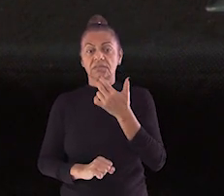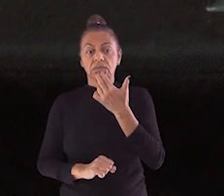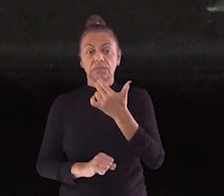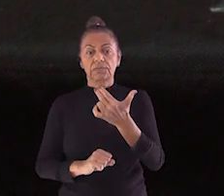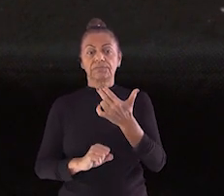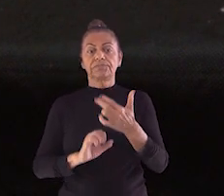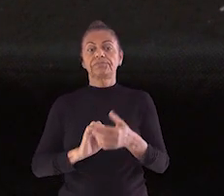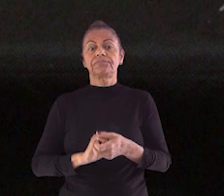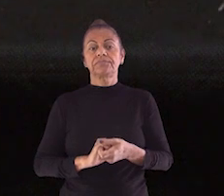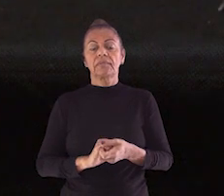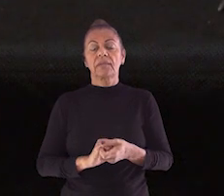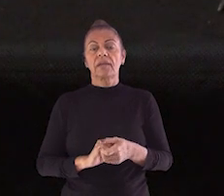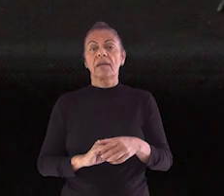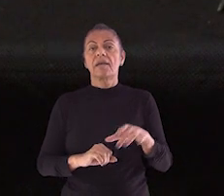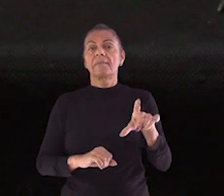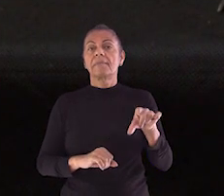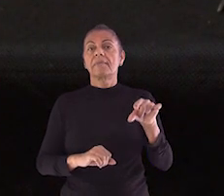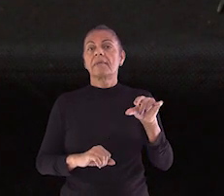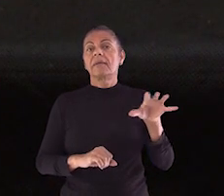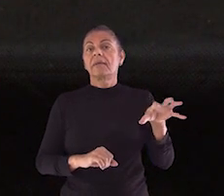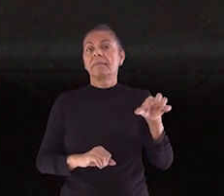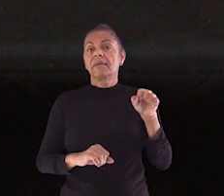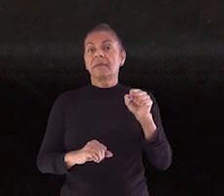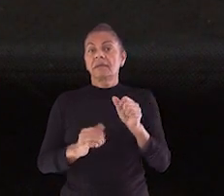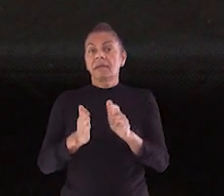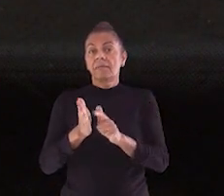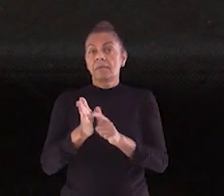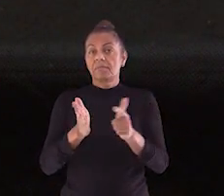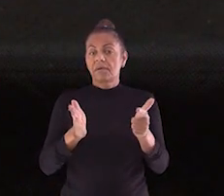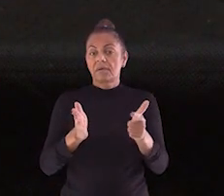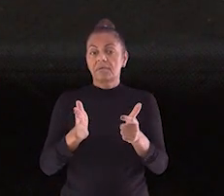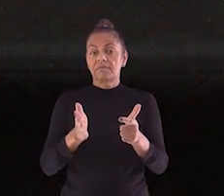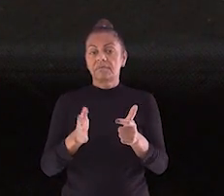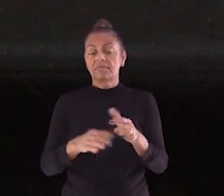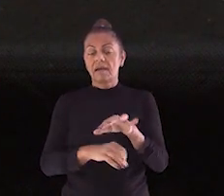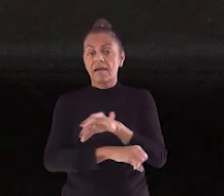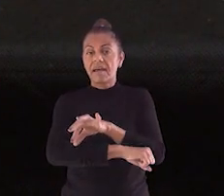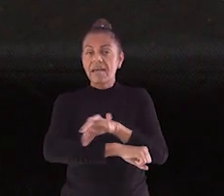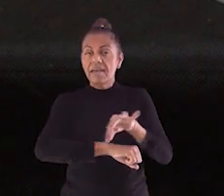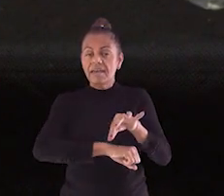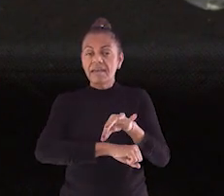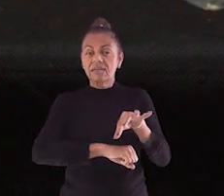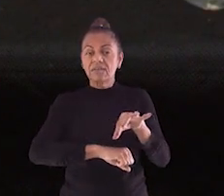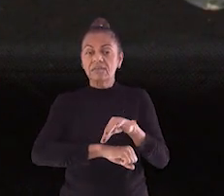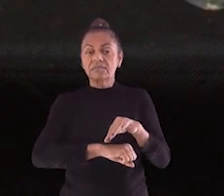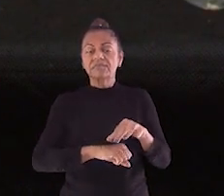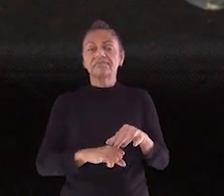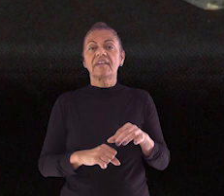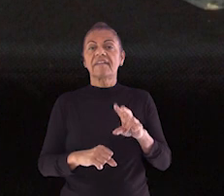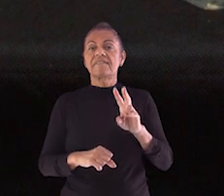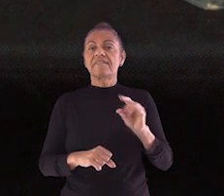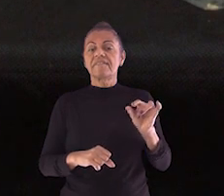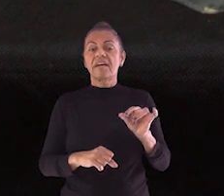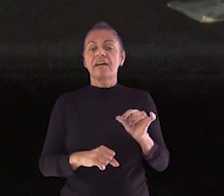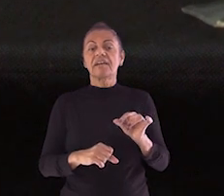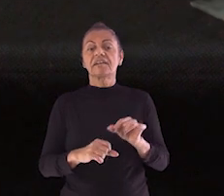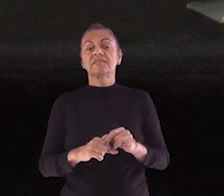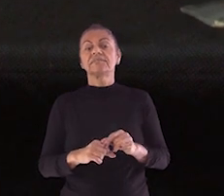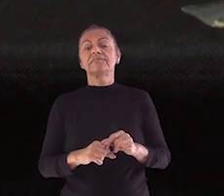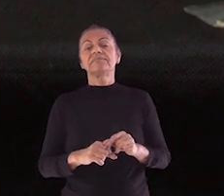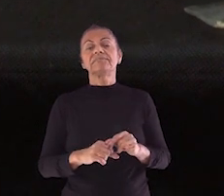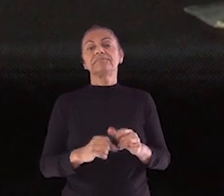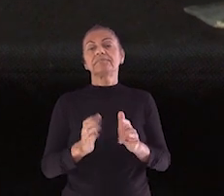Então, primeiramente vocês vão pegar a folha e a régua e fazer linhas